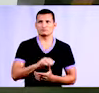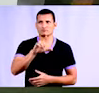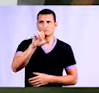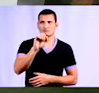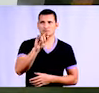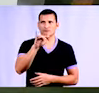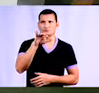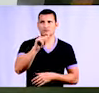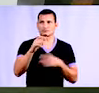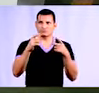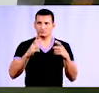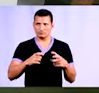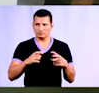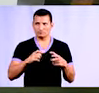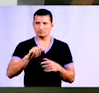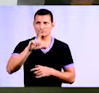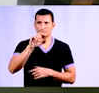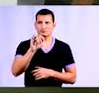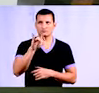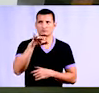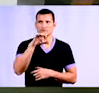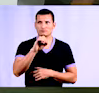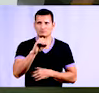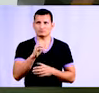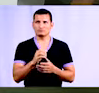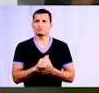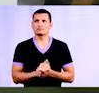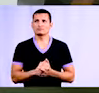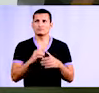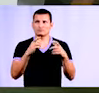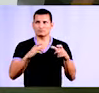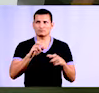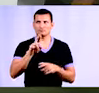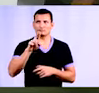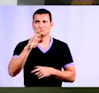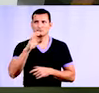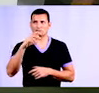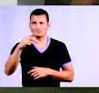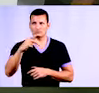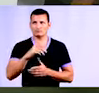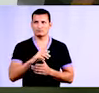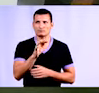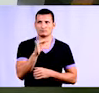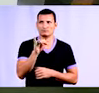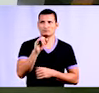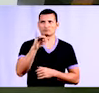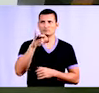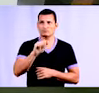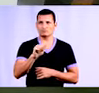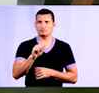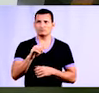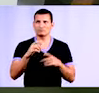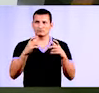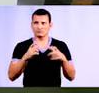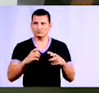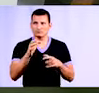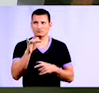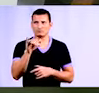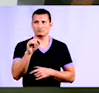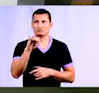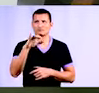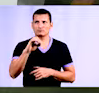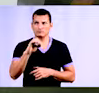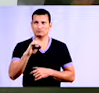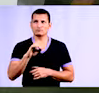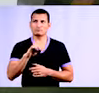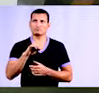de endereçamento lógico composto pelos endereços gerados pelo UCP. Memória física, espaço de endereçamento físico composto pelas posições reais